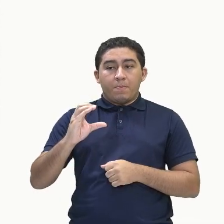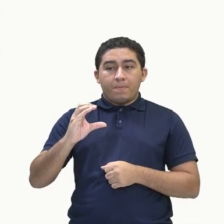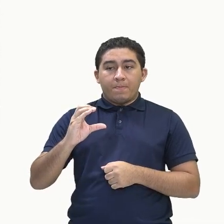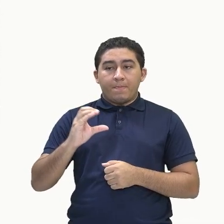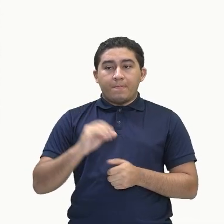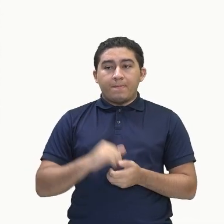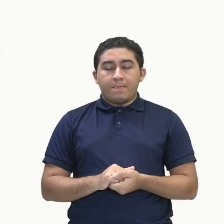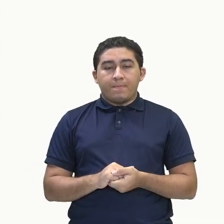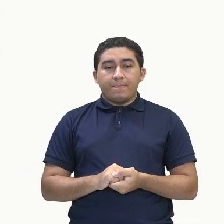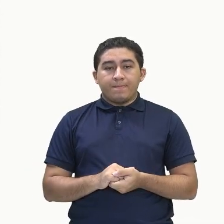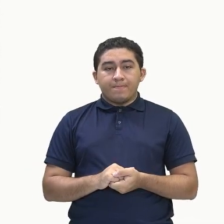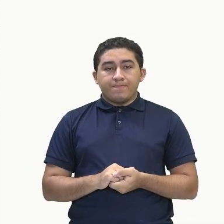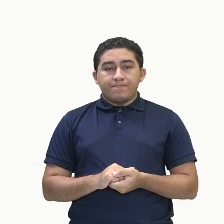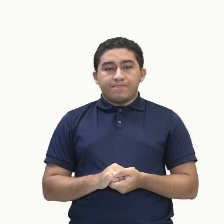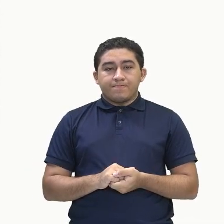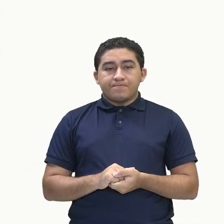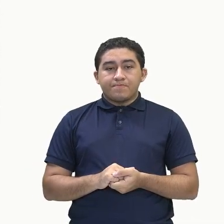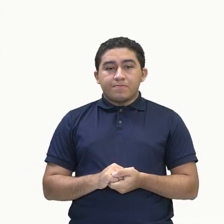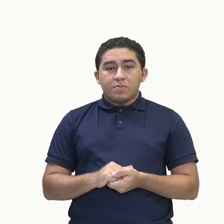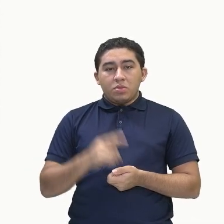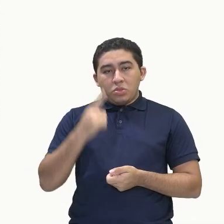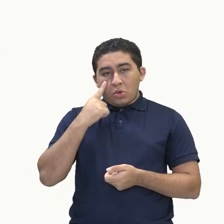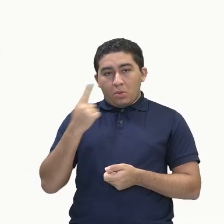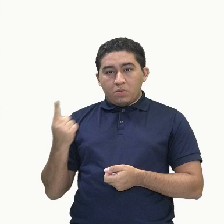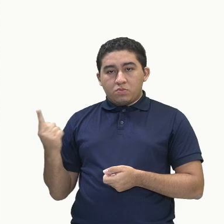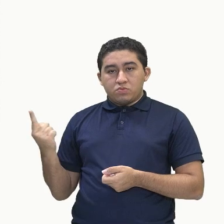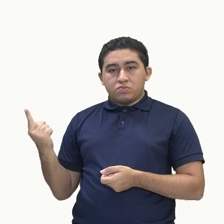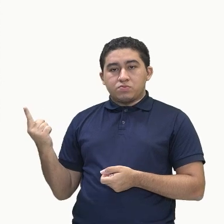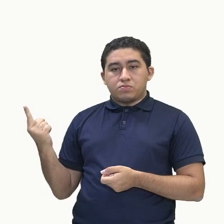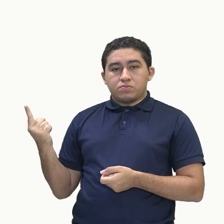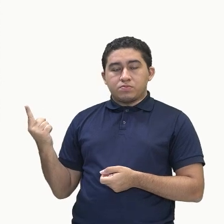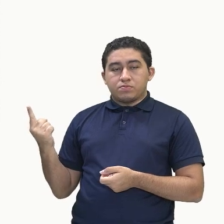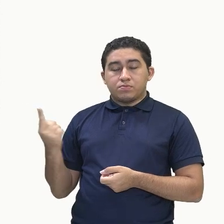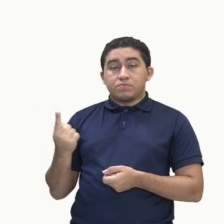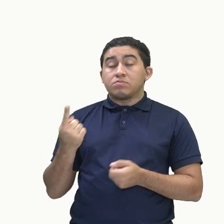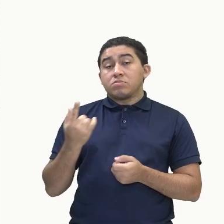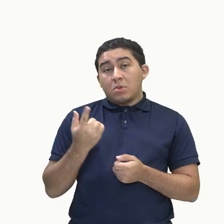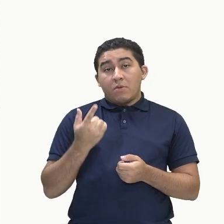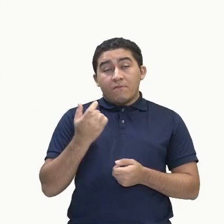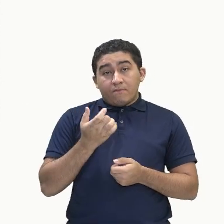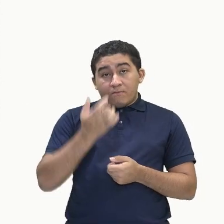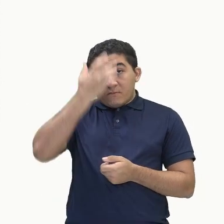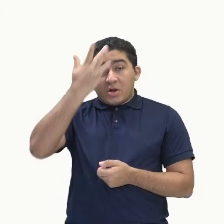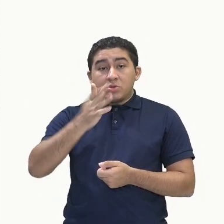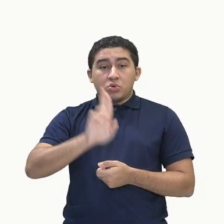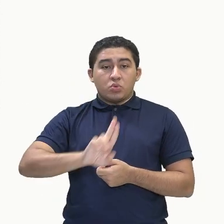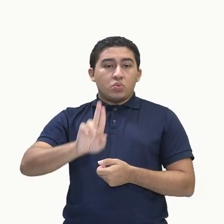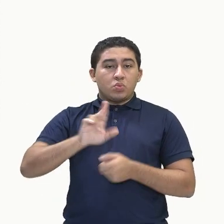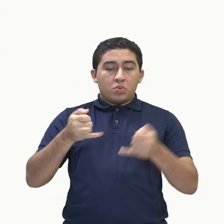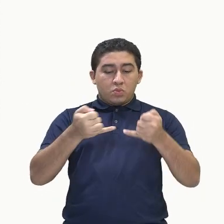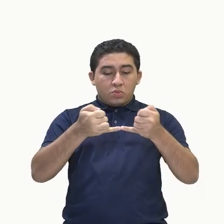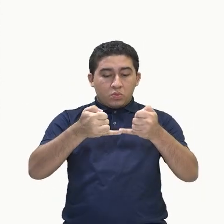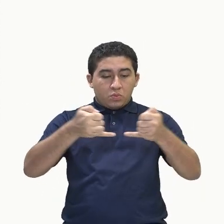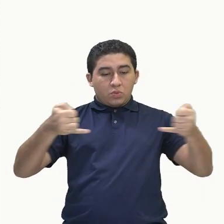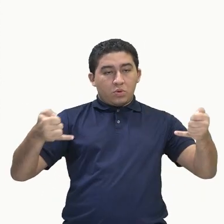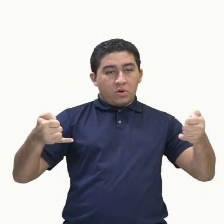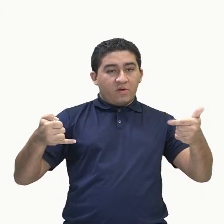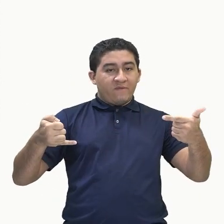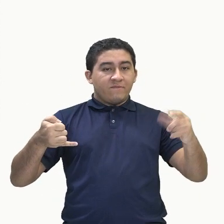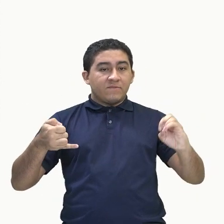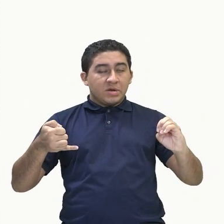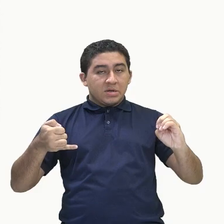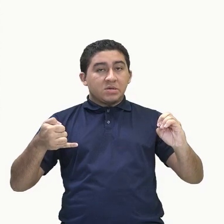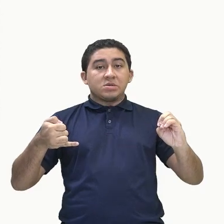a linha. Aí vocês podem fazer isso com uma régua, olha, para ficar mais fácil. Está em 20 graus, né? Então, aqui